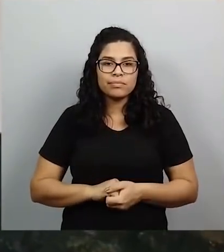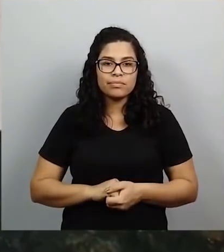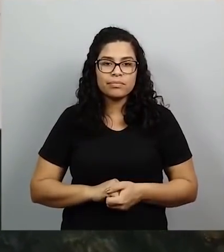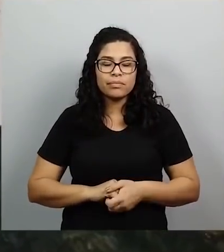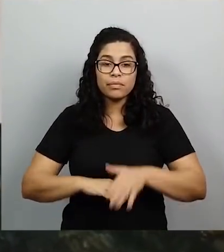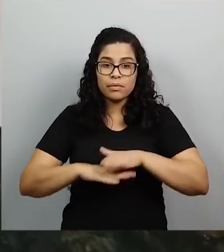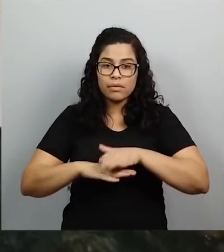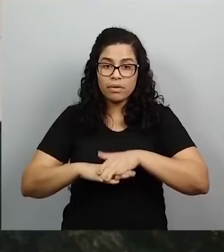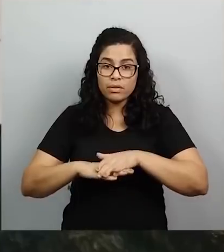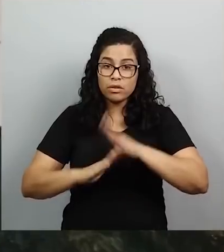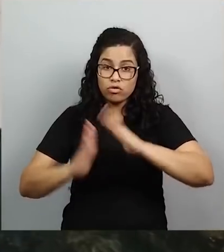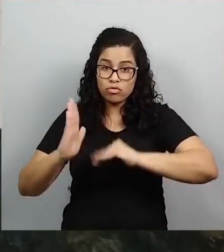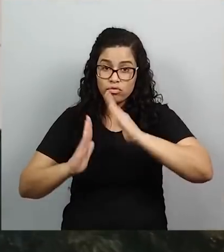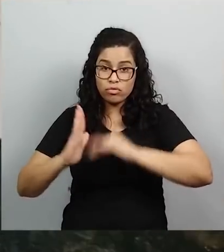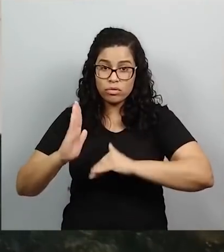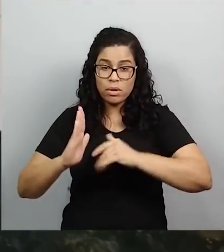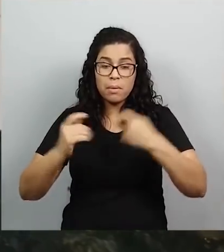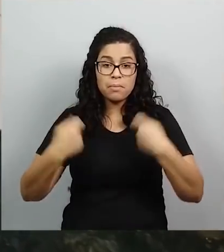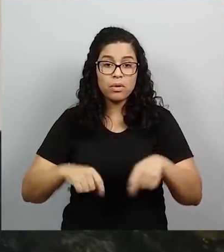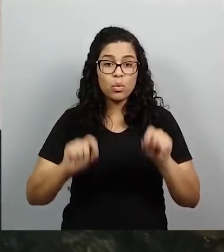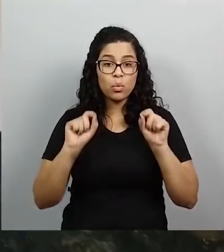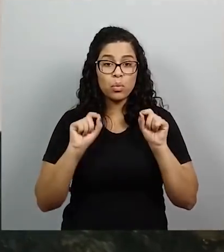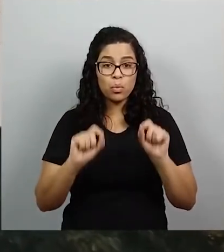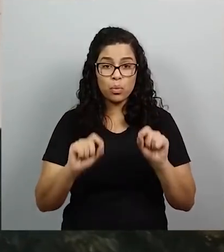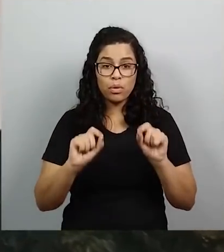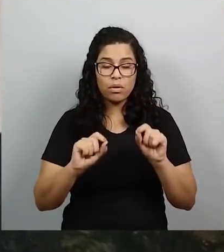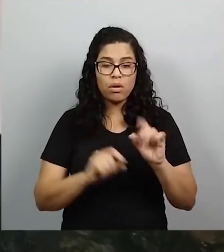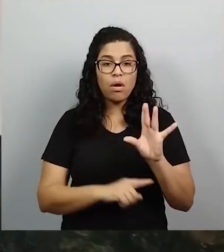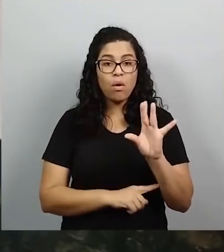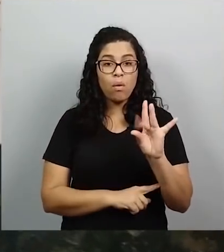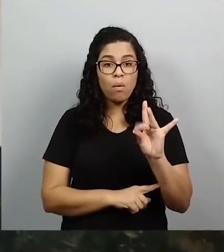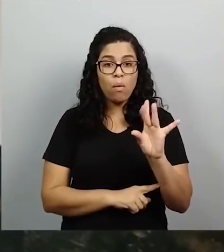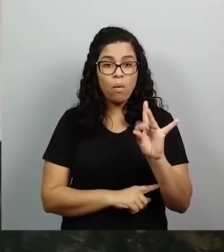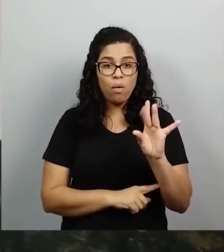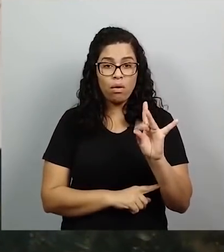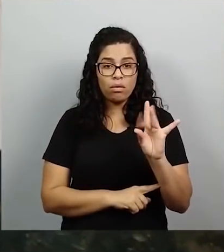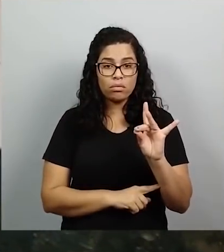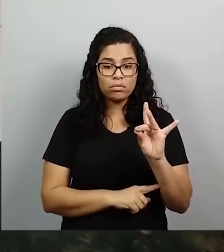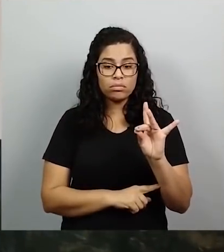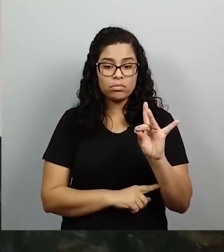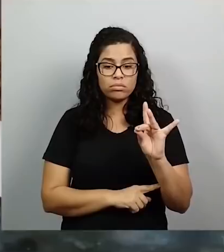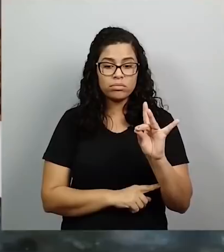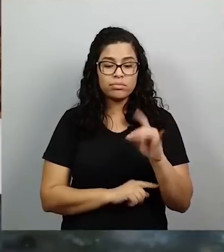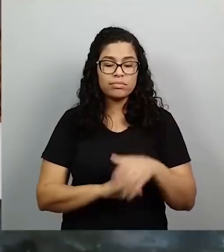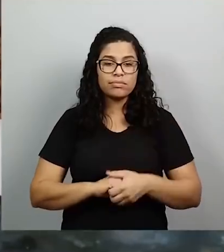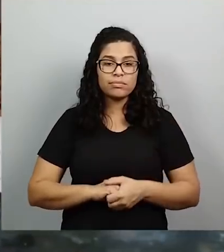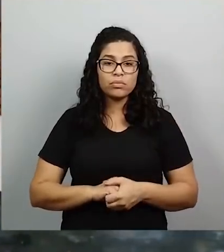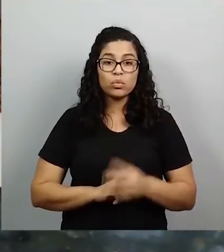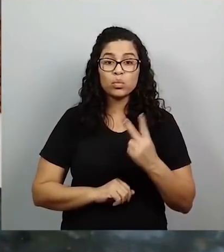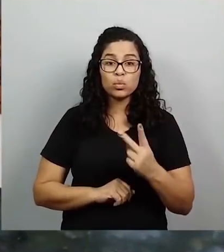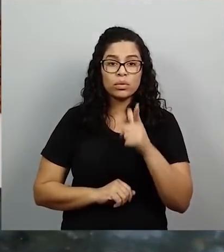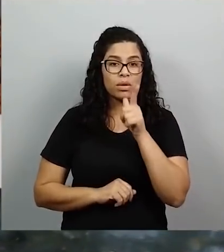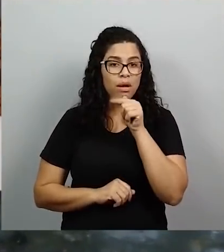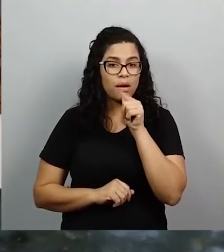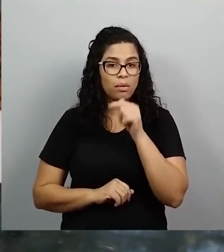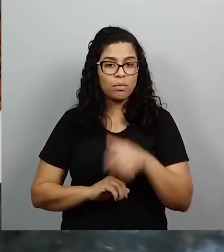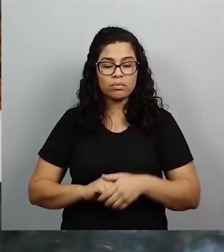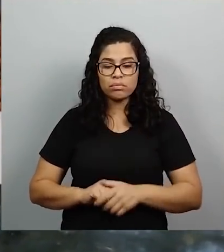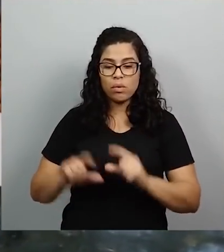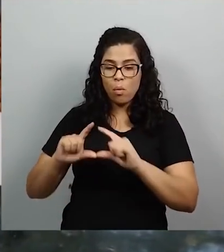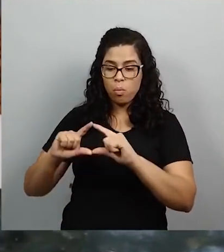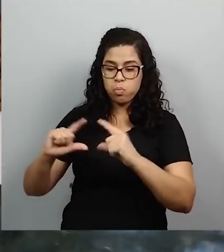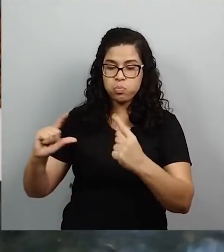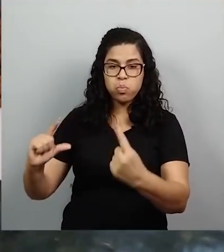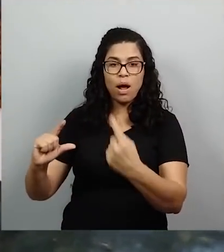receita. Para fazer a tinta com terra, nós precisamos de uma parte de cola e 2 de água. Preenchi com cola até